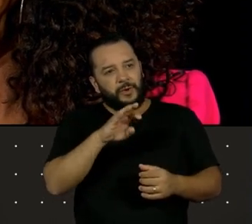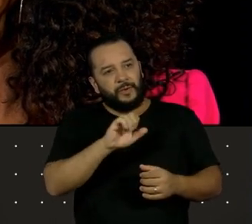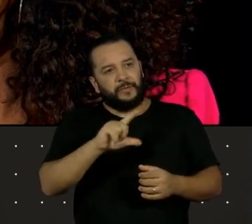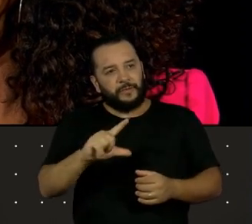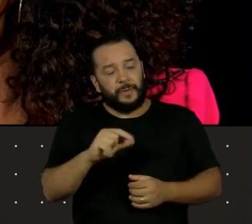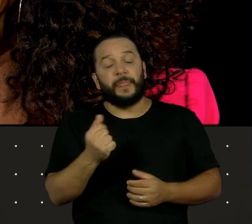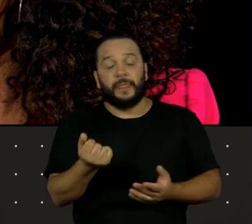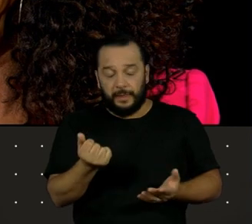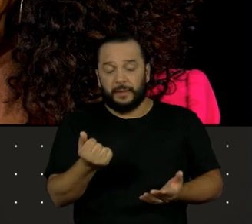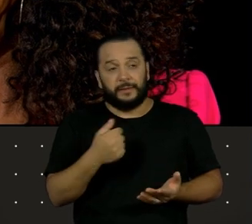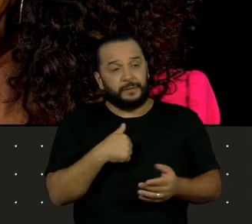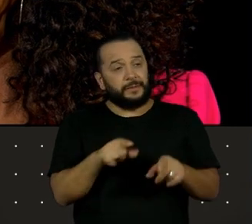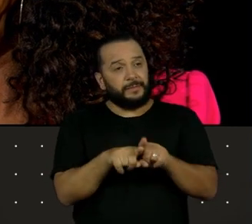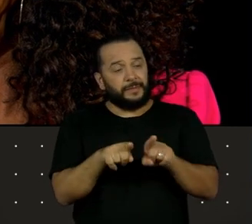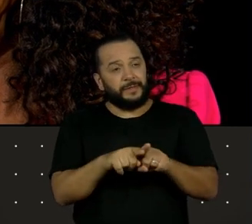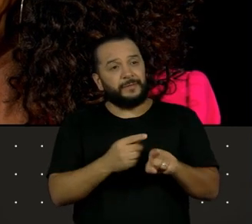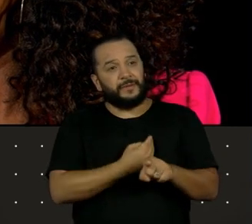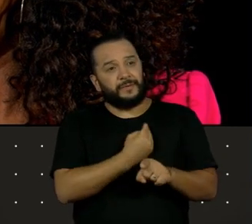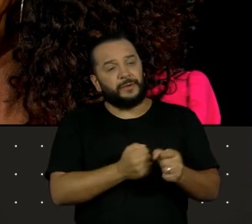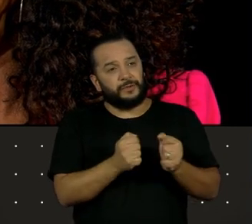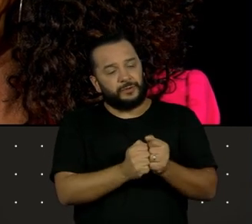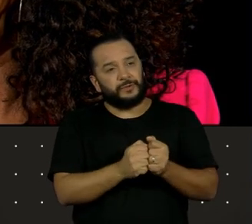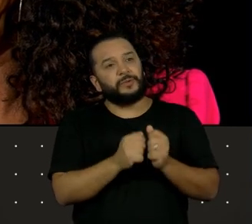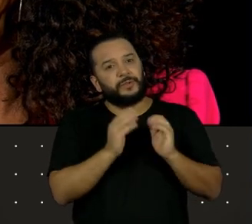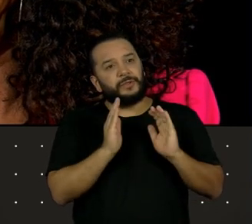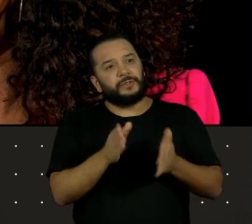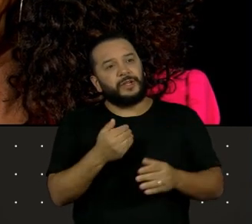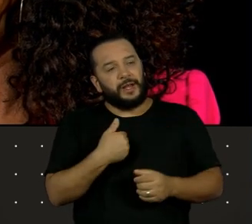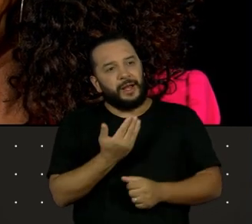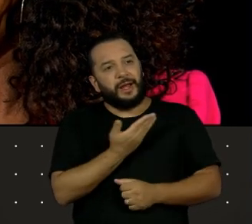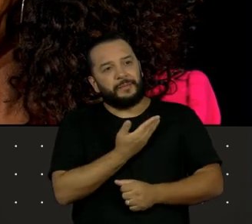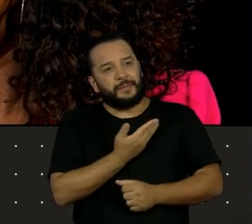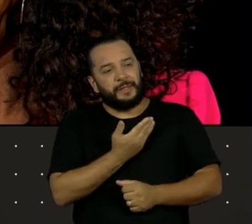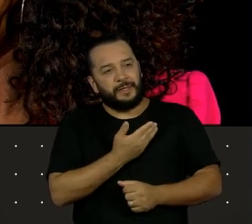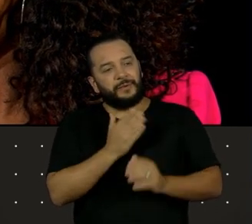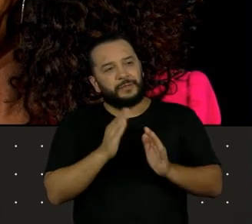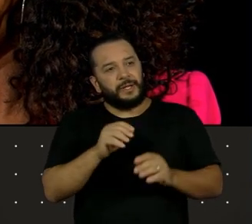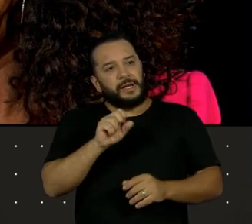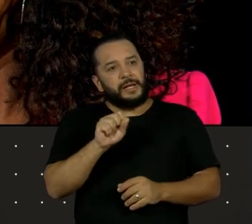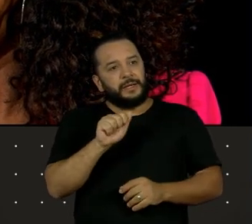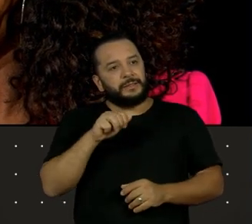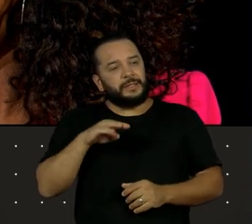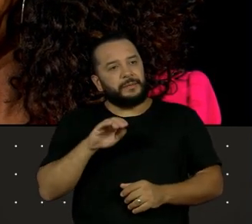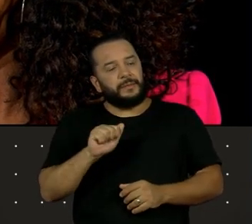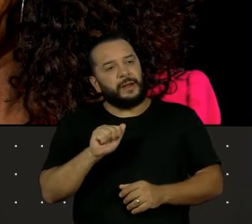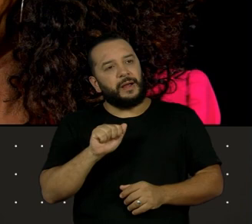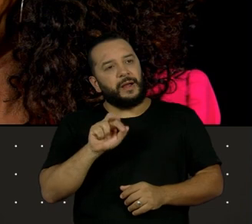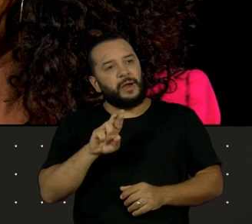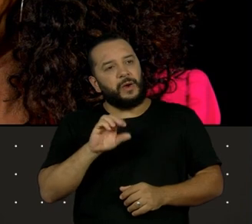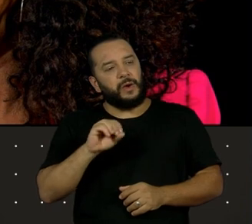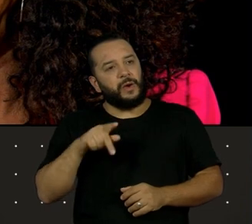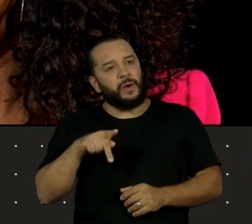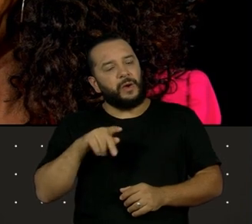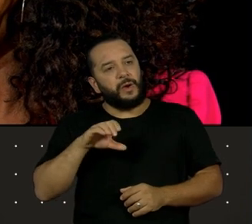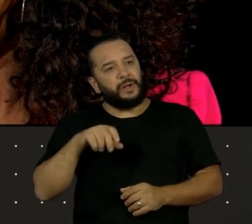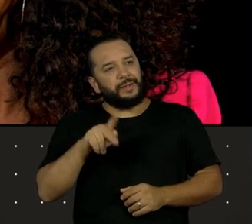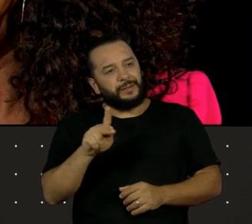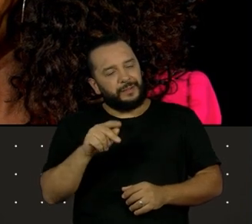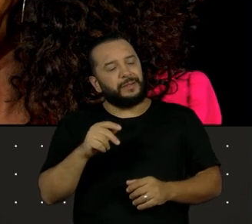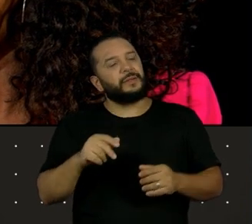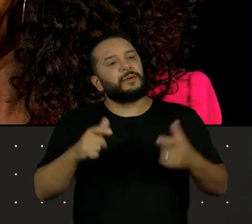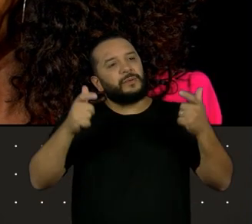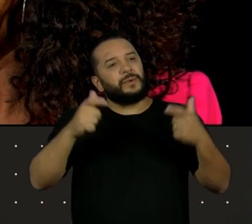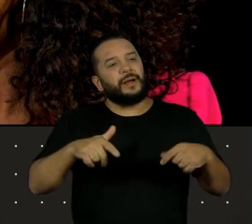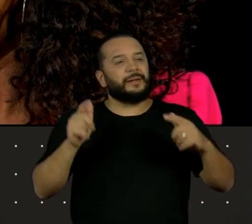maior que a gente conviveu foi no Grêmio que era o Grêmio Recreativo Amigos do Samba Rock Show que era um lugar de diversão né pra gente